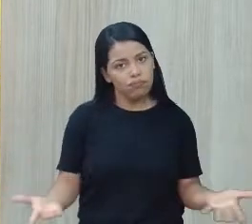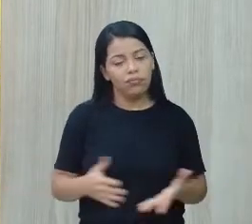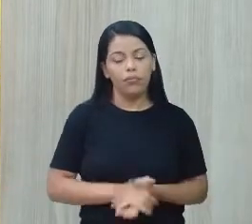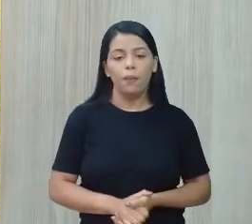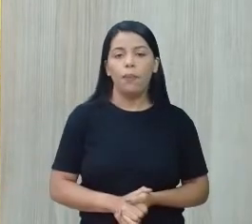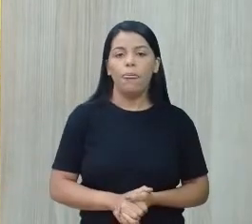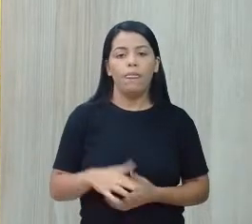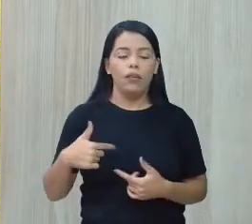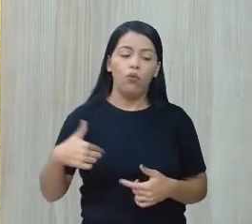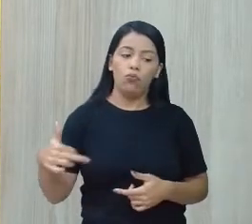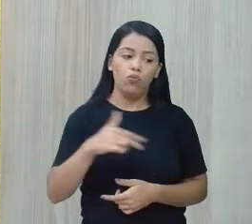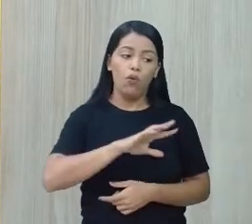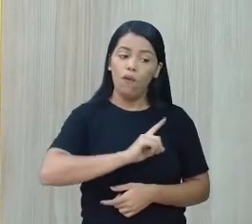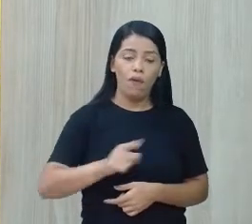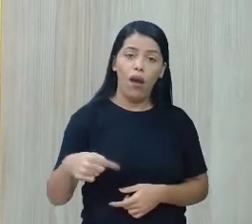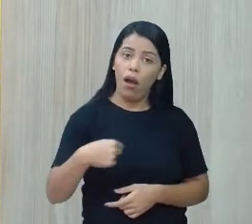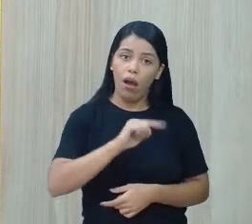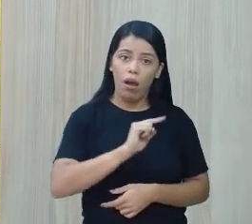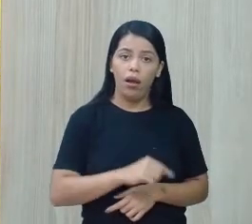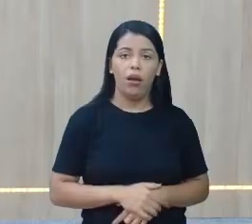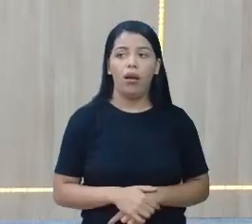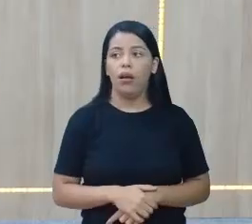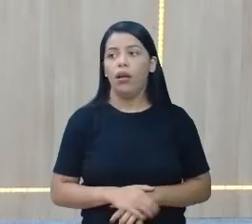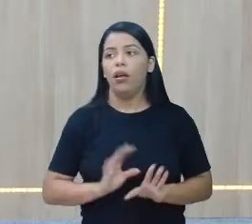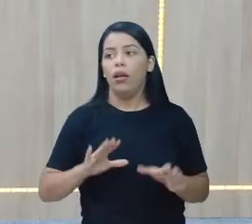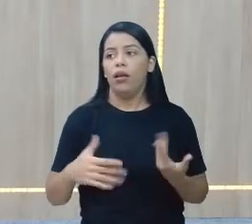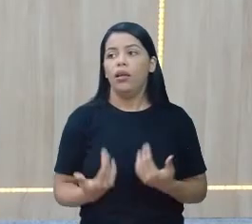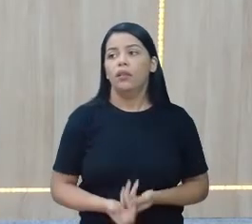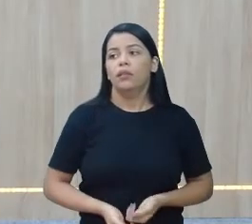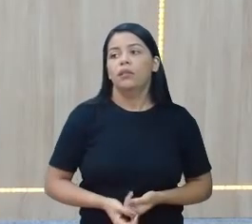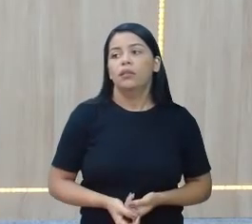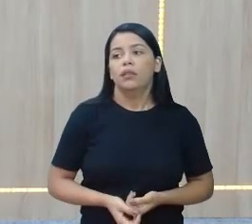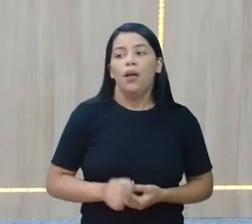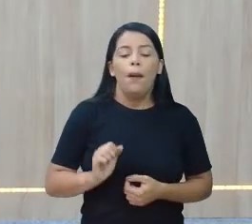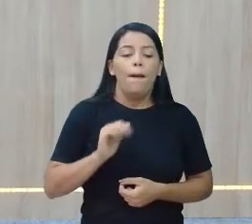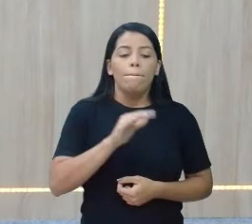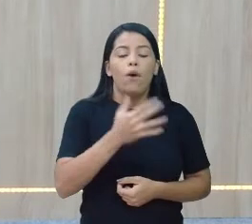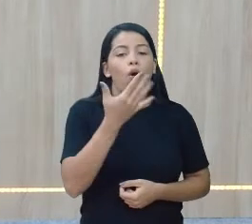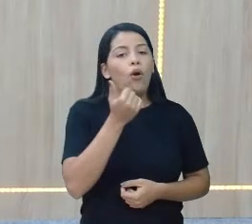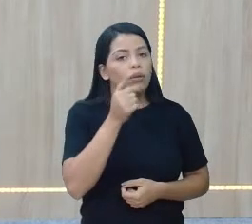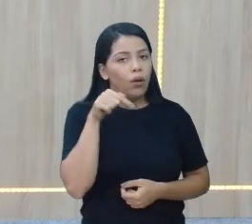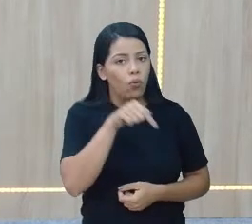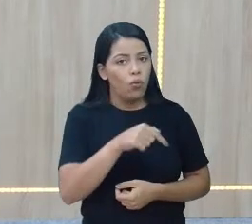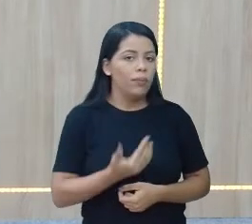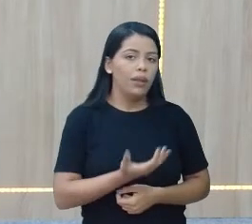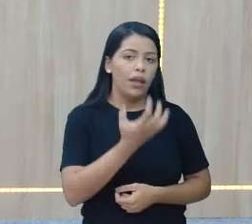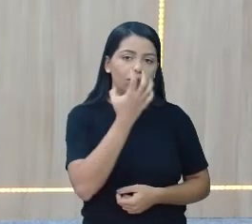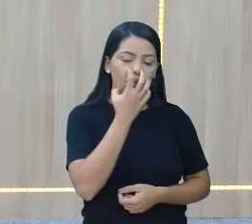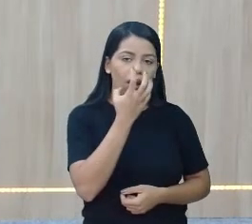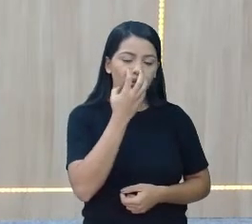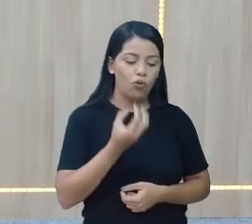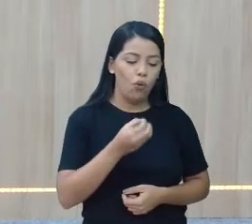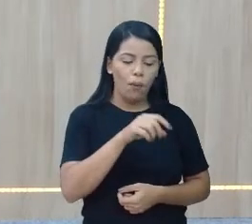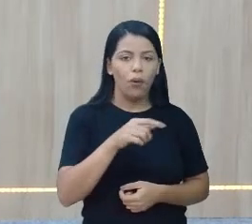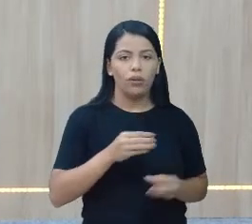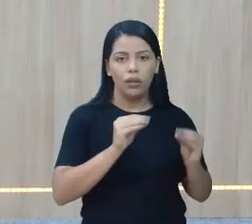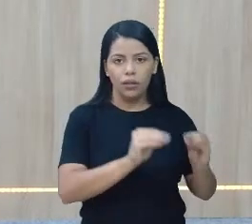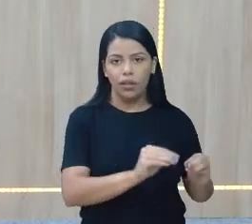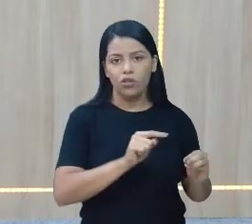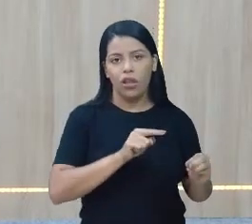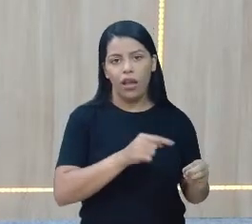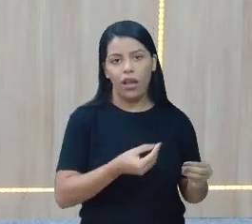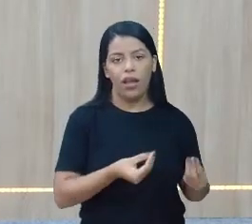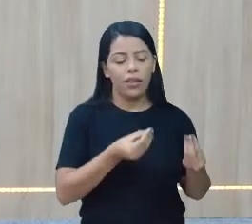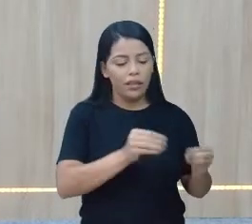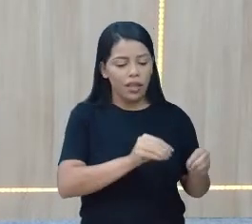Mas é por aí mais ou menos que segue. Coloca uma comida para o cachorro e deixa outro se aproximar para ver se ele deixa. Não deixa, não. Até se a gente se